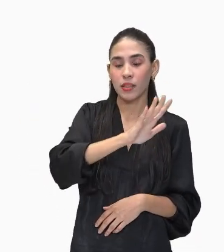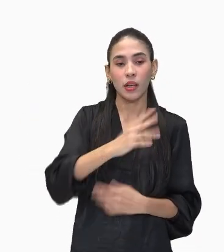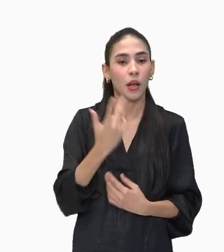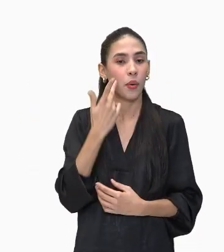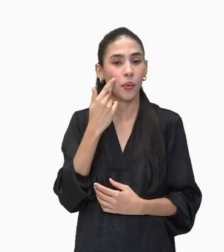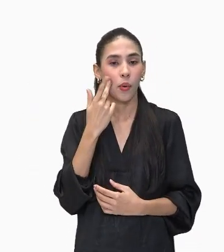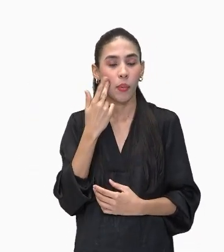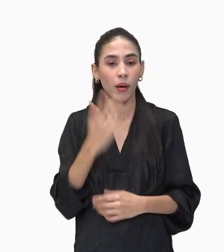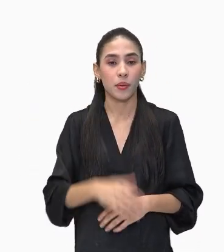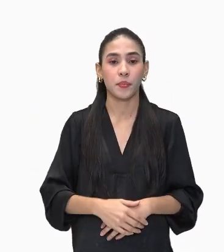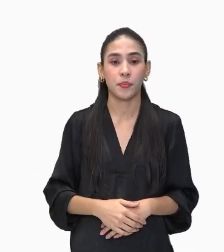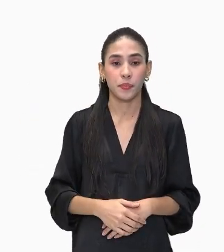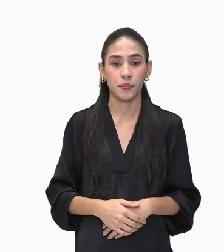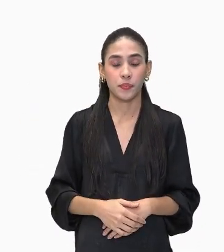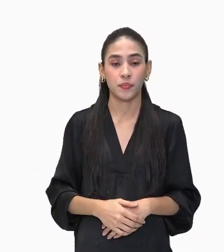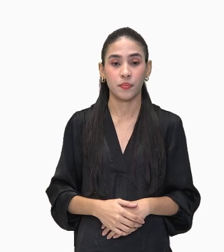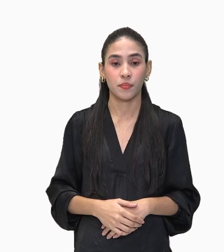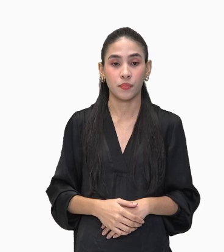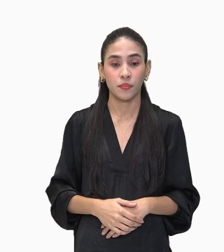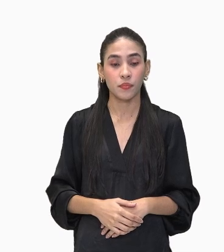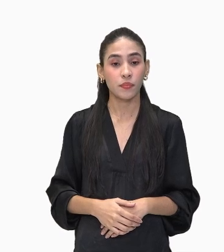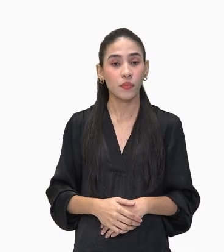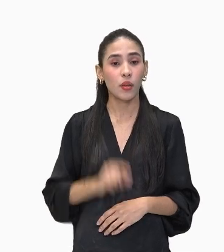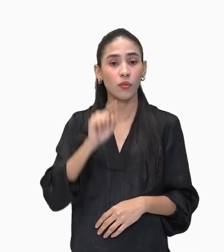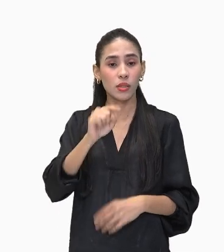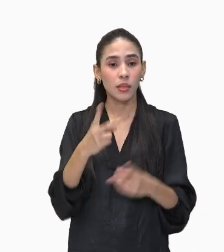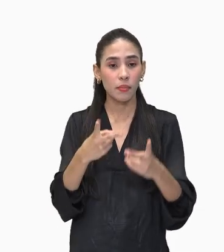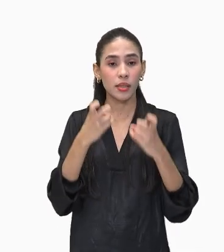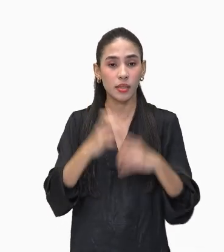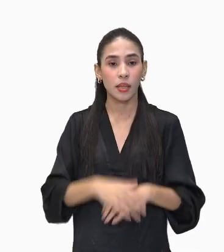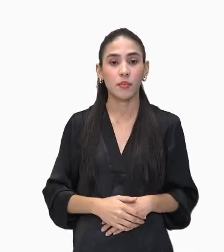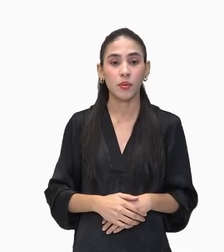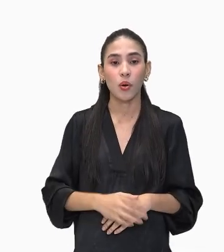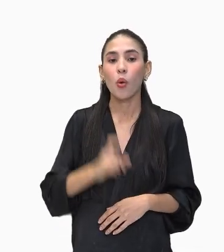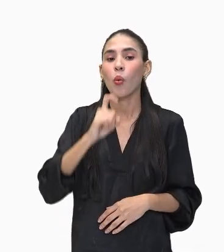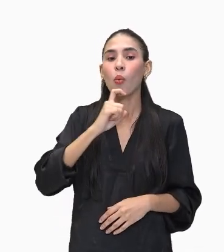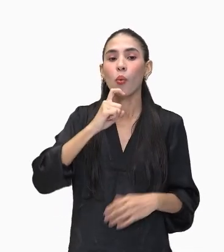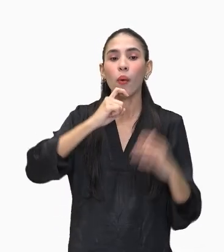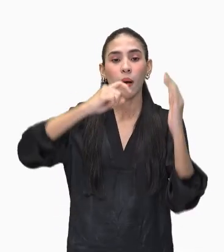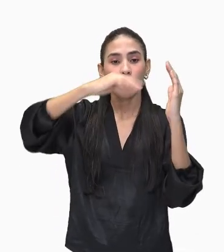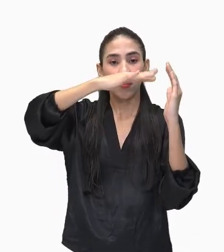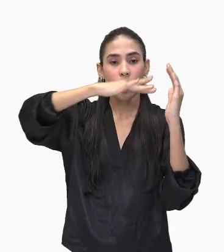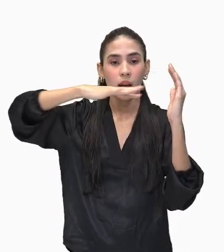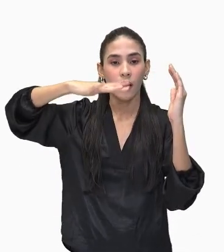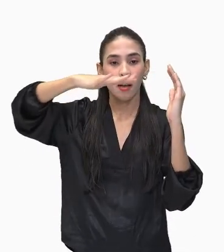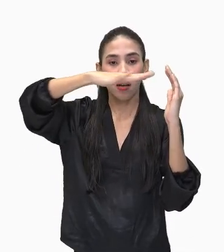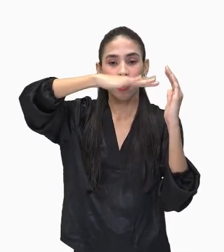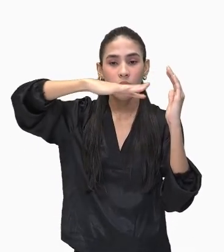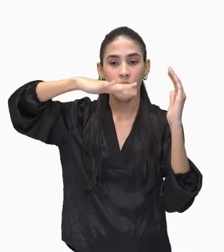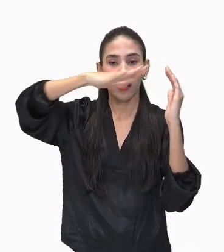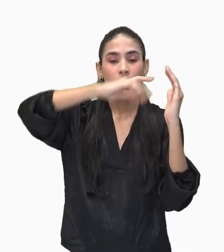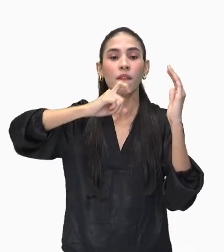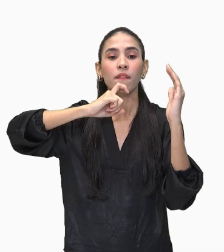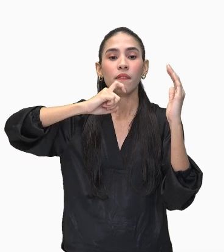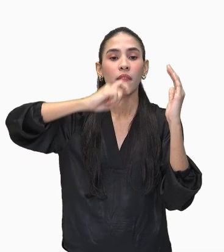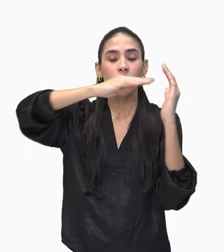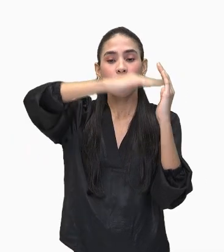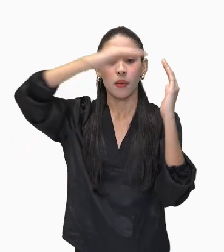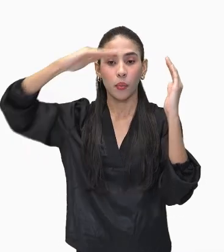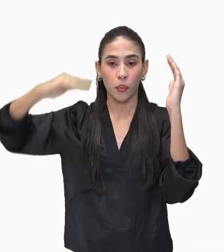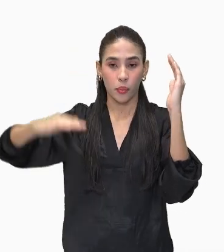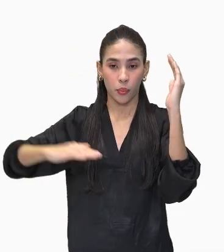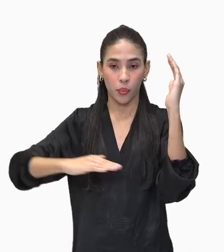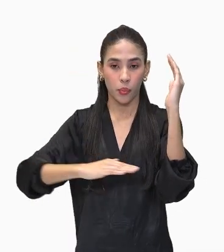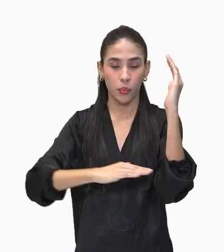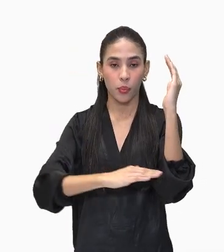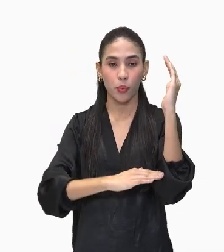nessa primeira ilustração, né, nós temos o ar mais frio na parte superior e o ar mais quente na parte